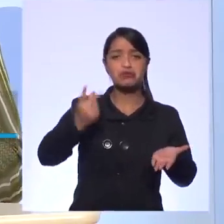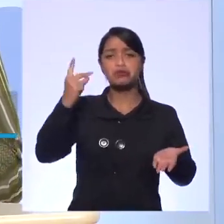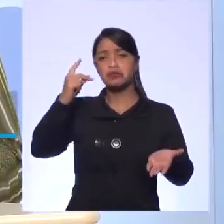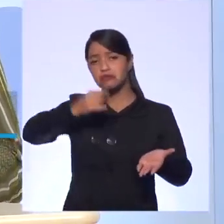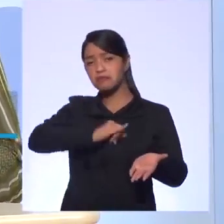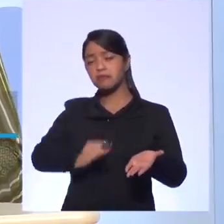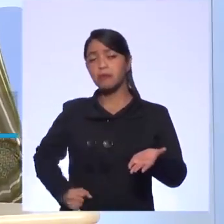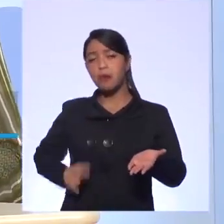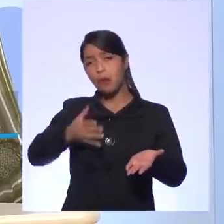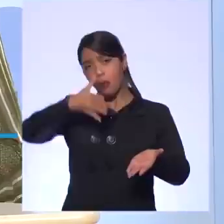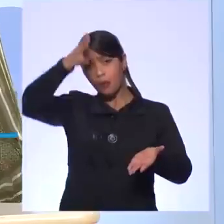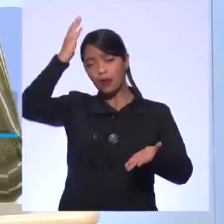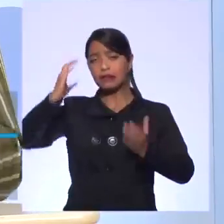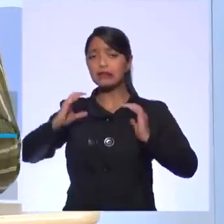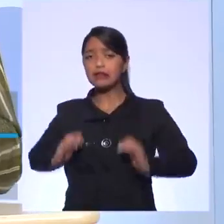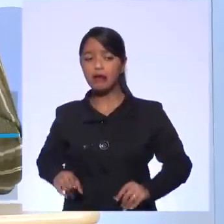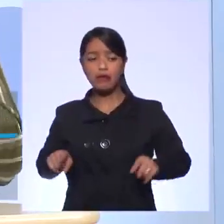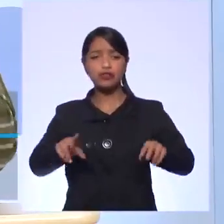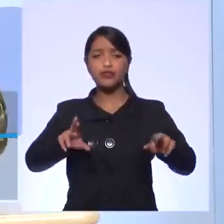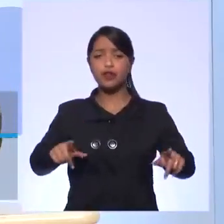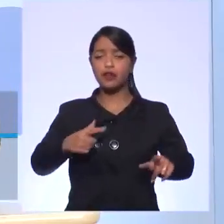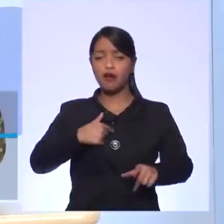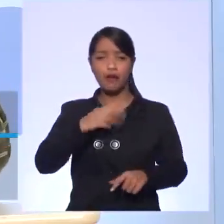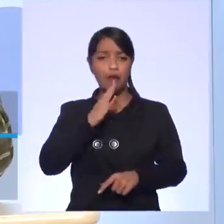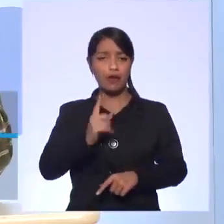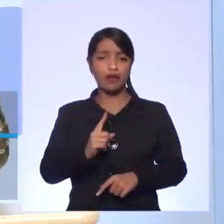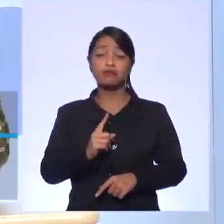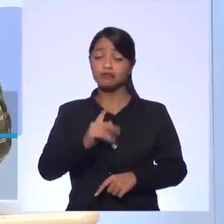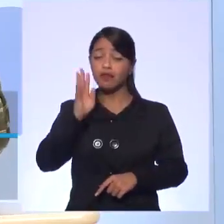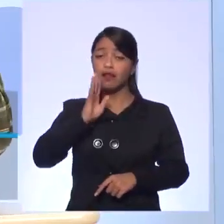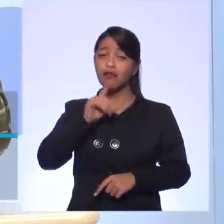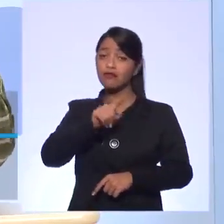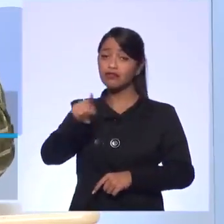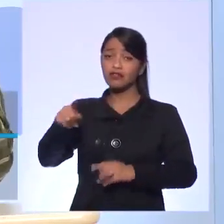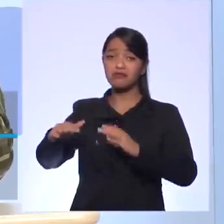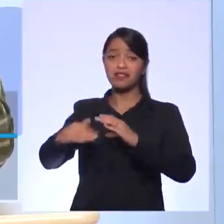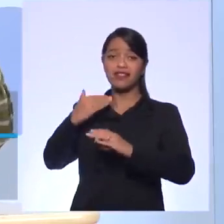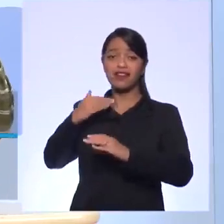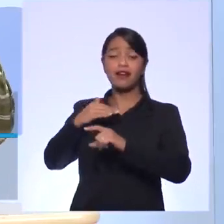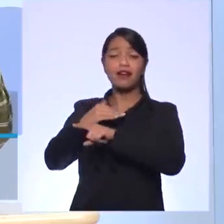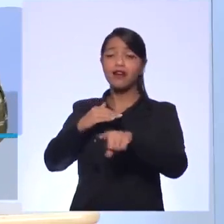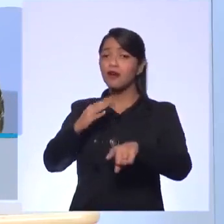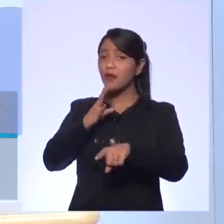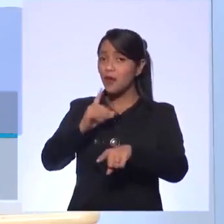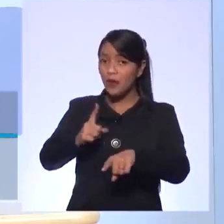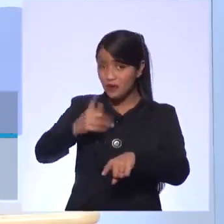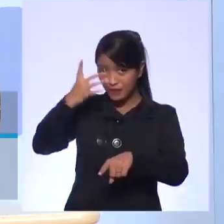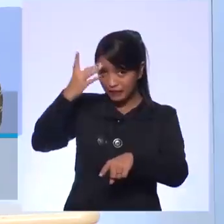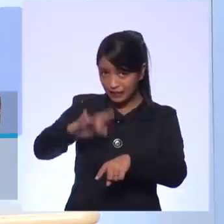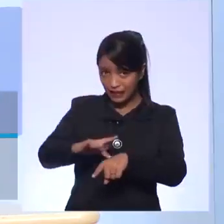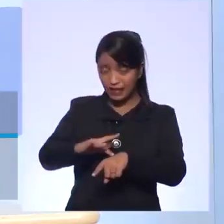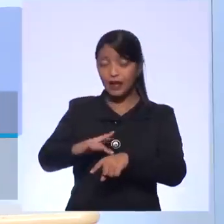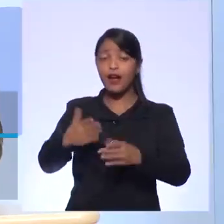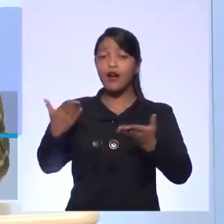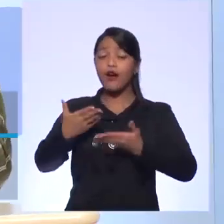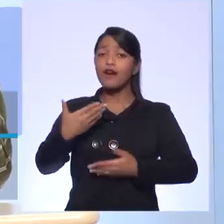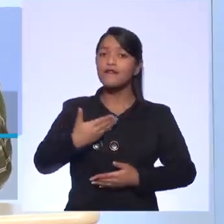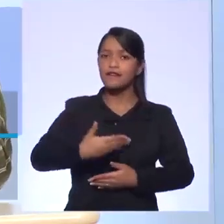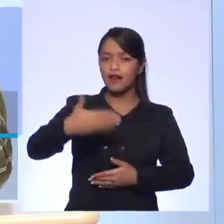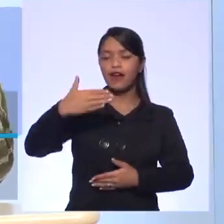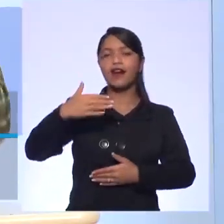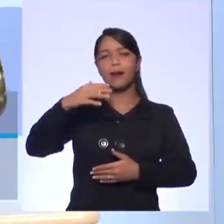fato, vocês não possuem esse conhecimento, porque agora vocês vão saber, vão